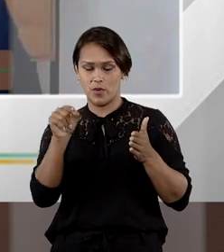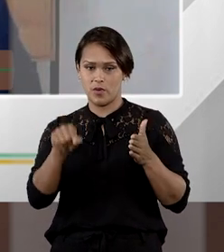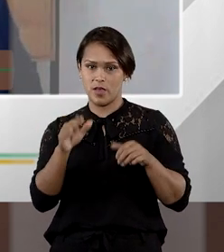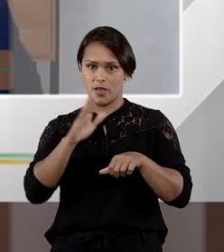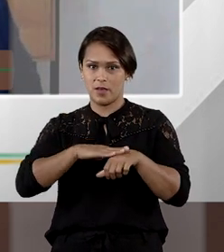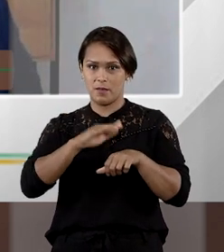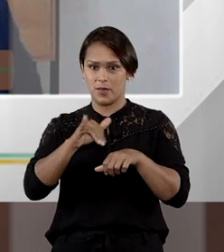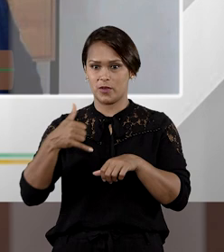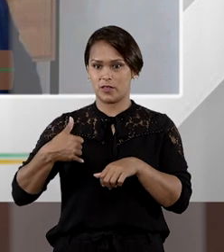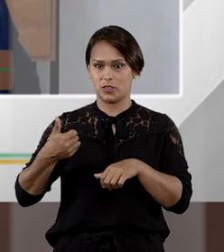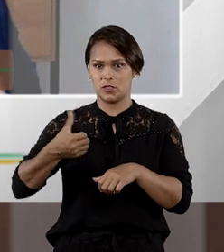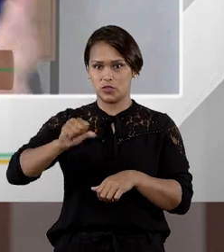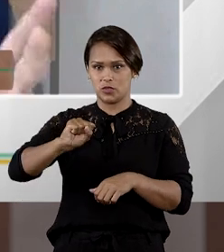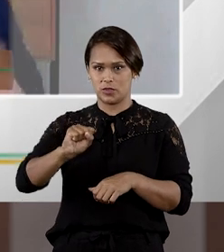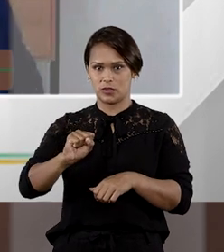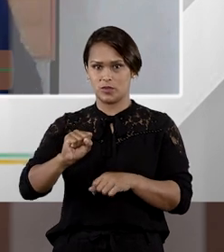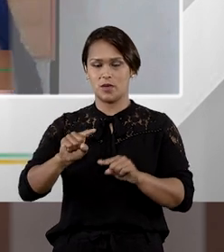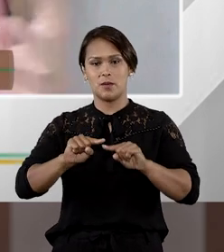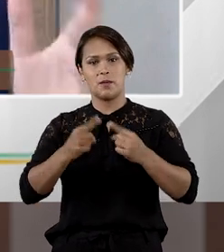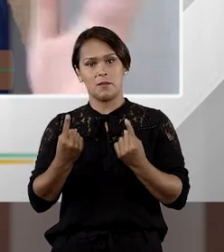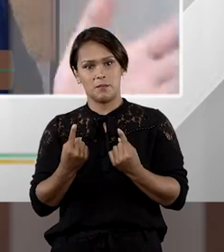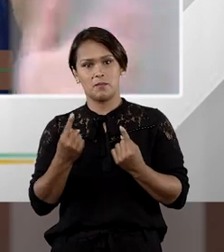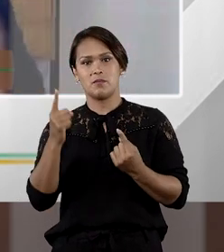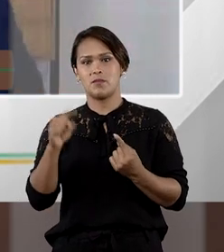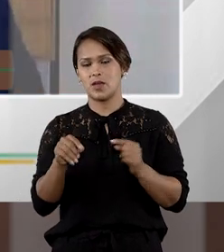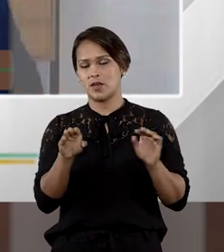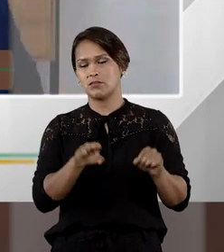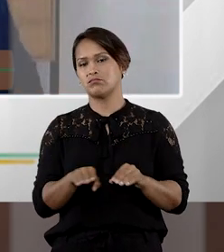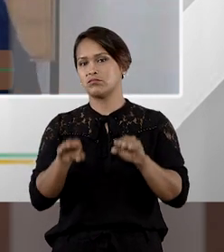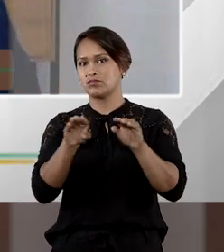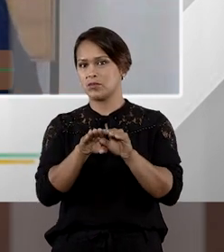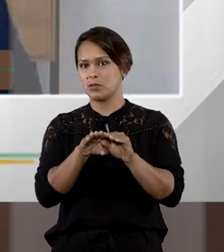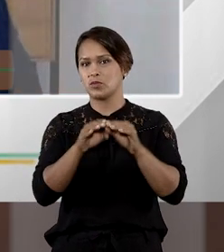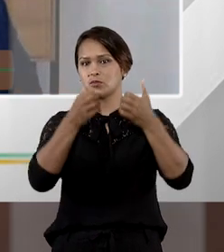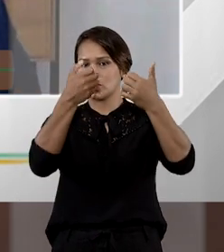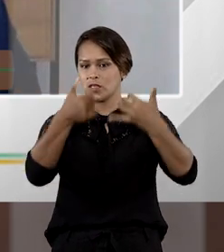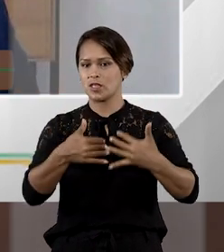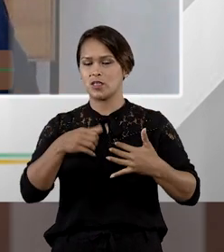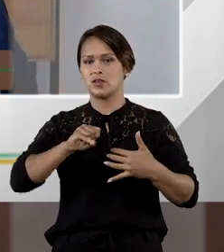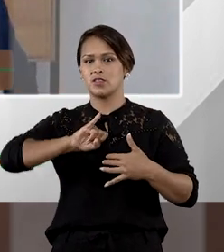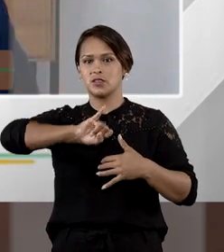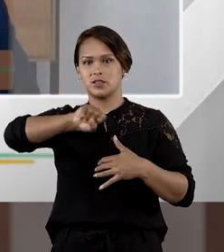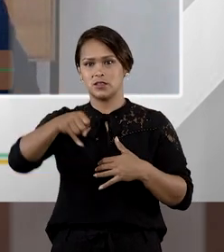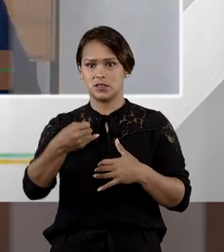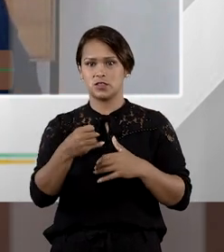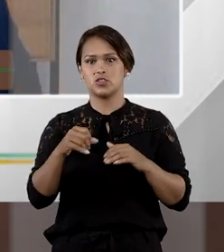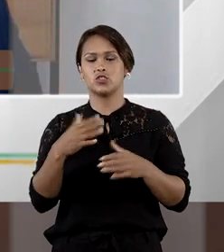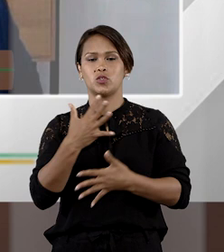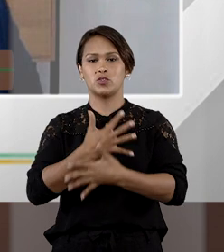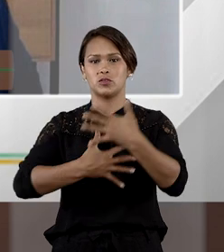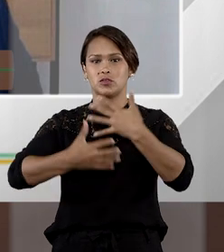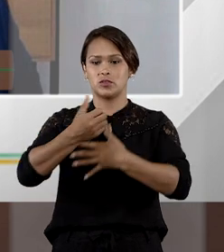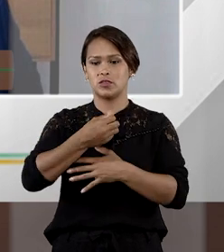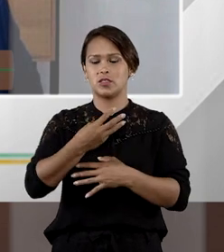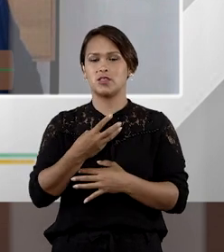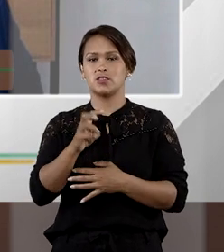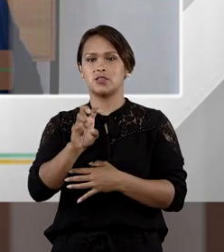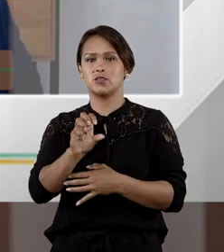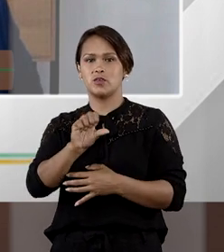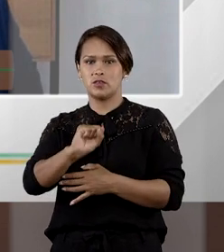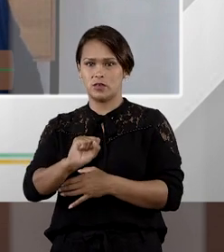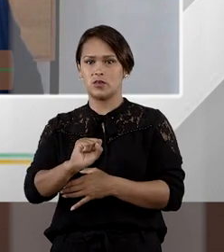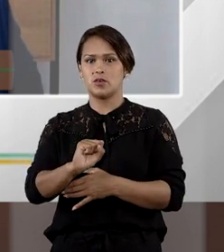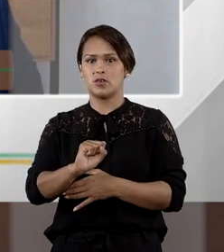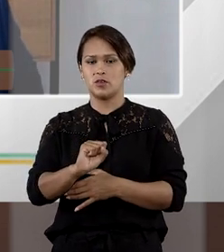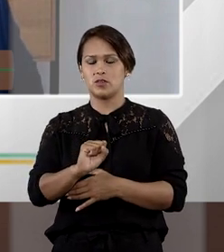o parâmetro é a maioridade. Porém, a posição cristalizada no STJ, sumulada, súmula